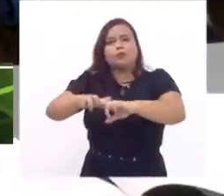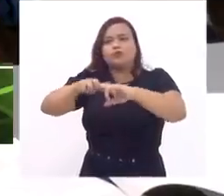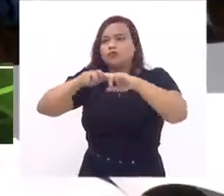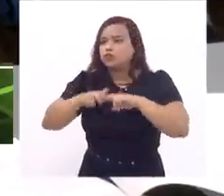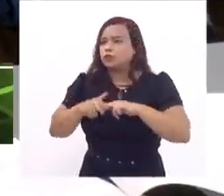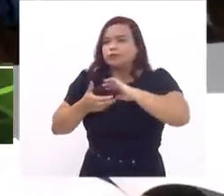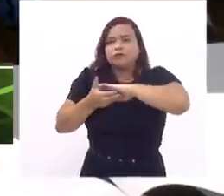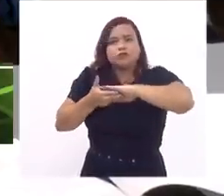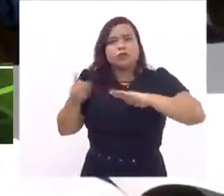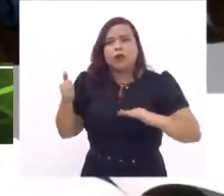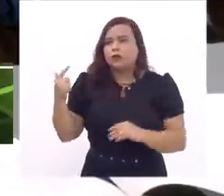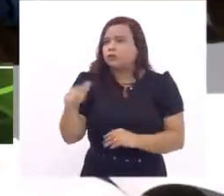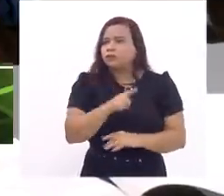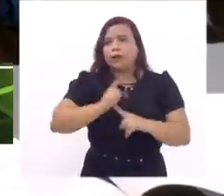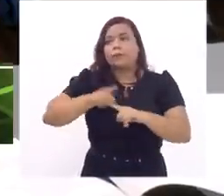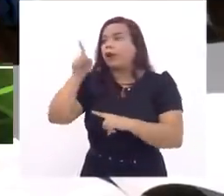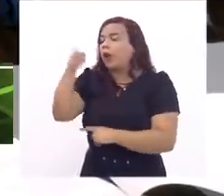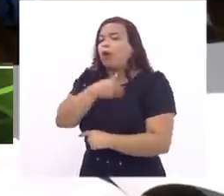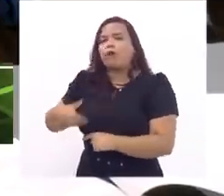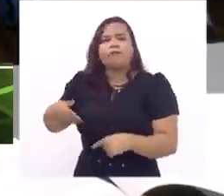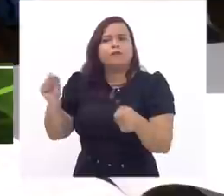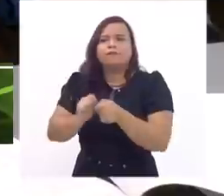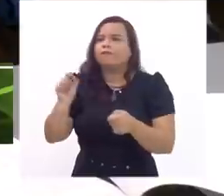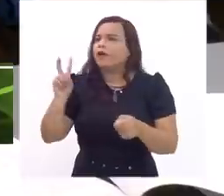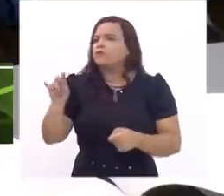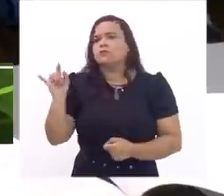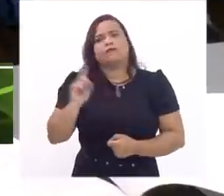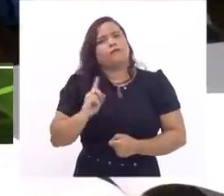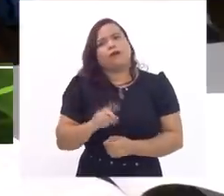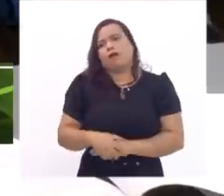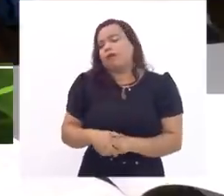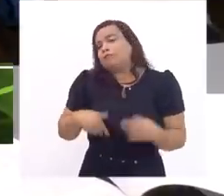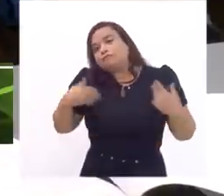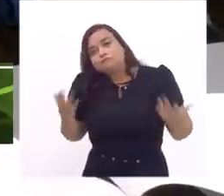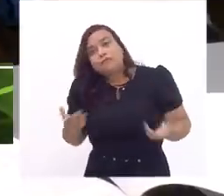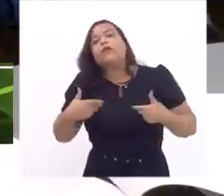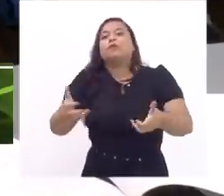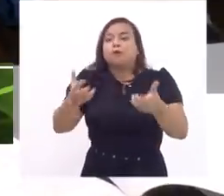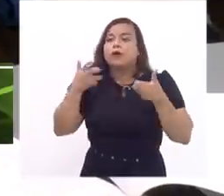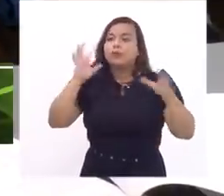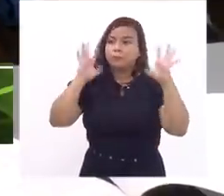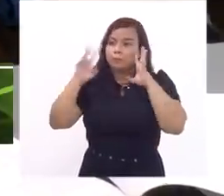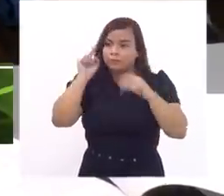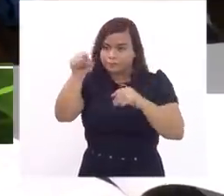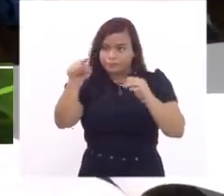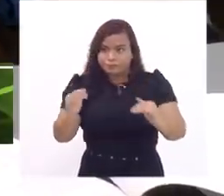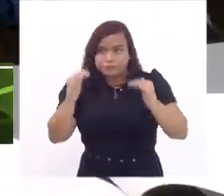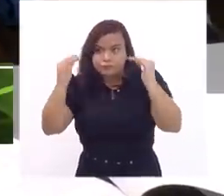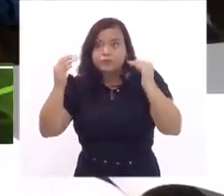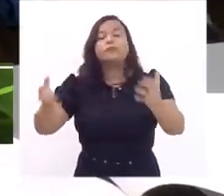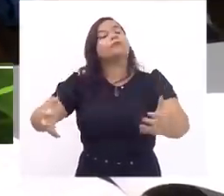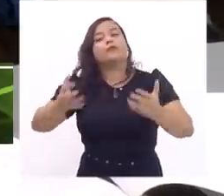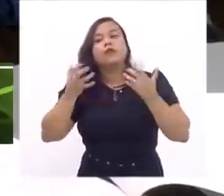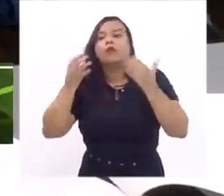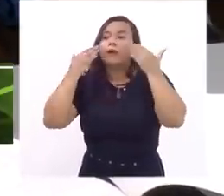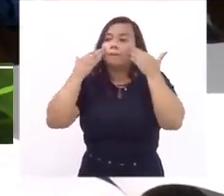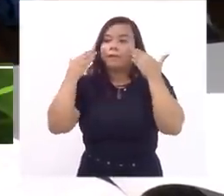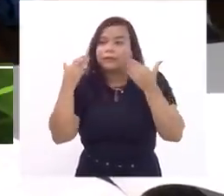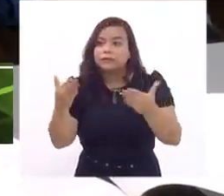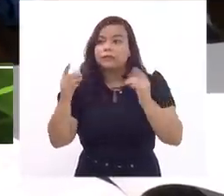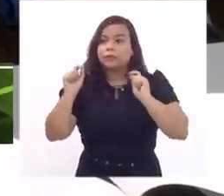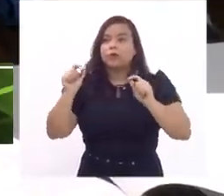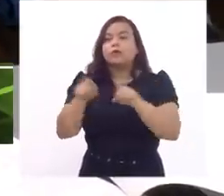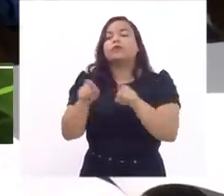retirar, porque o governo também não vai fazer. Então, queria já ponderar com Vossa Excelência que eu quero apresentar. Aí